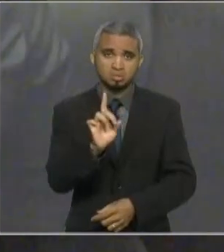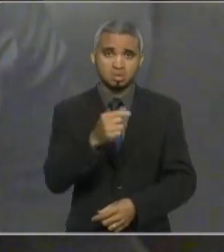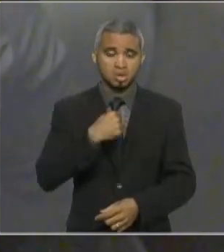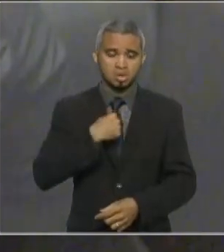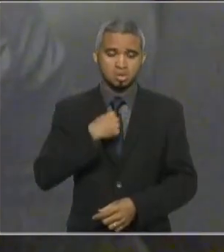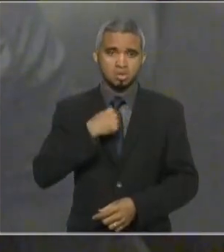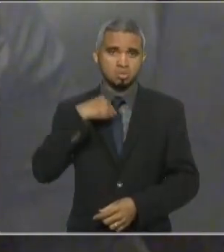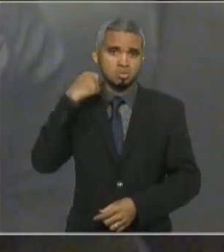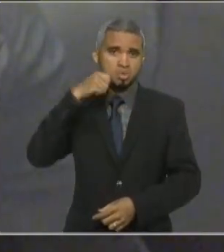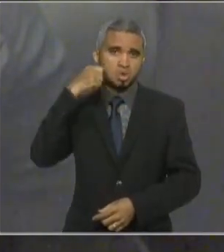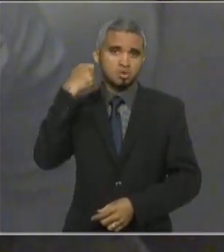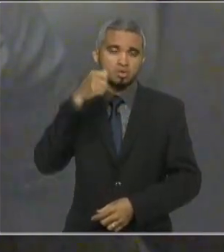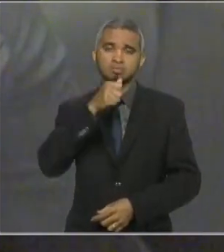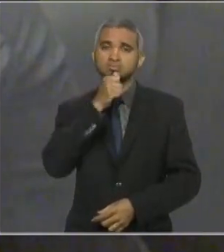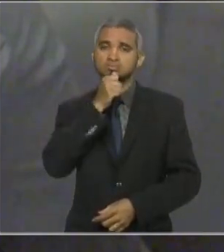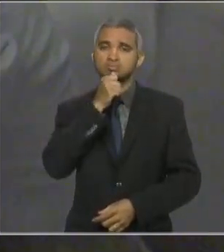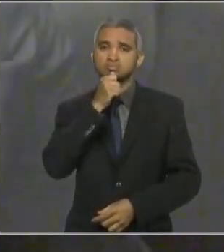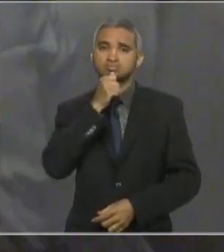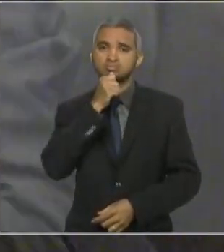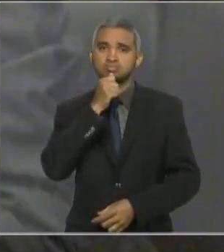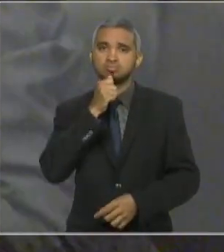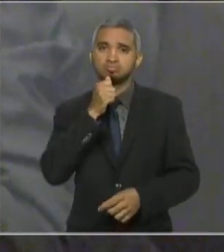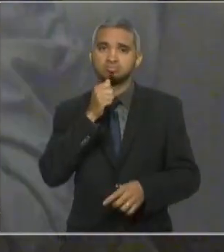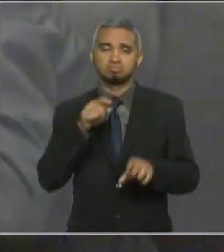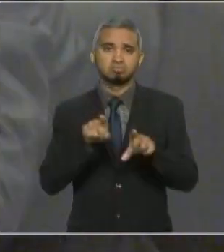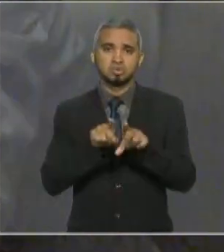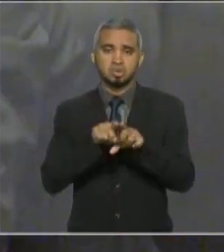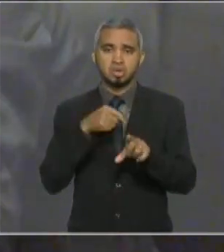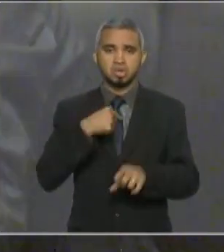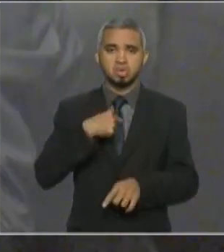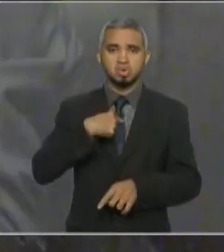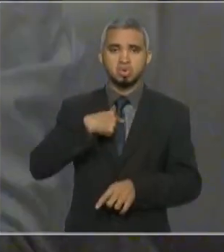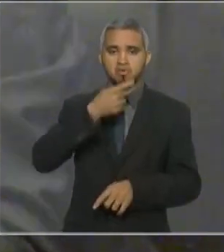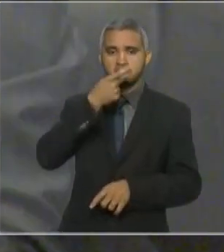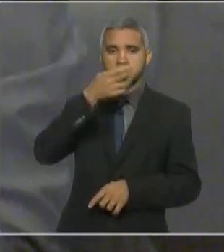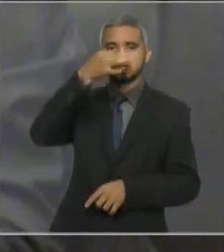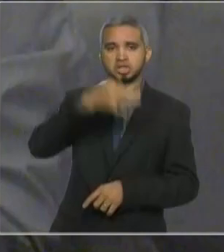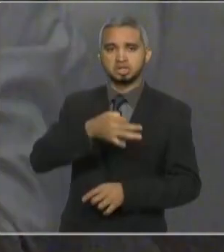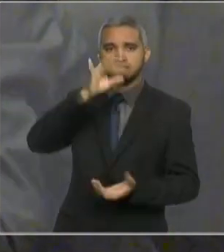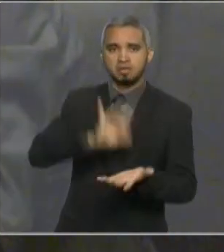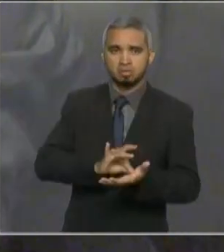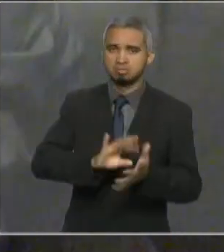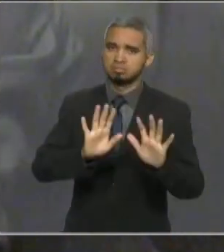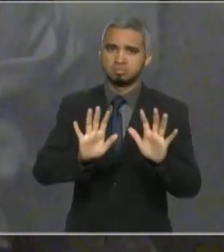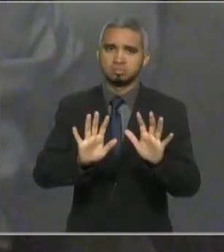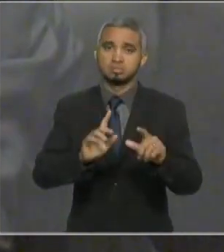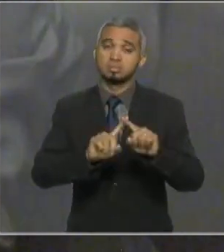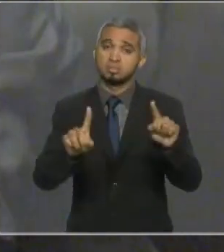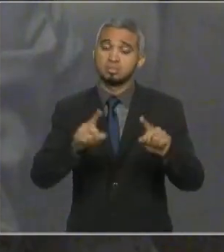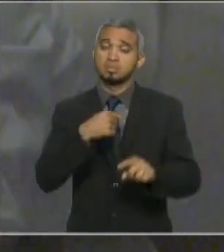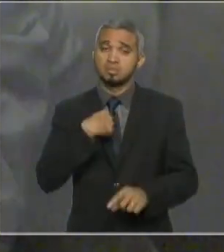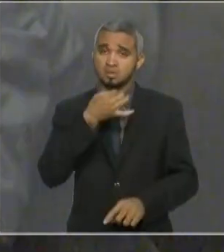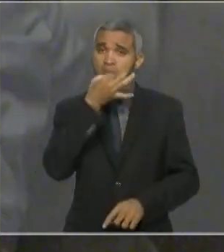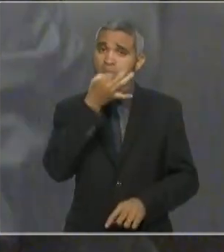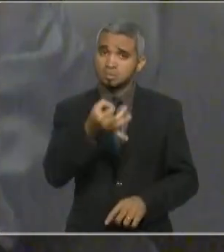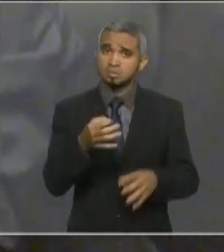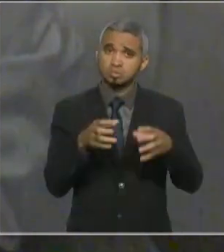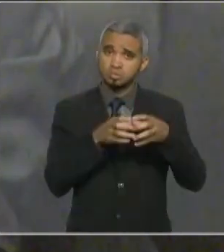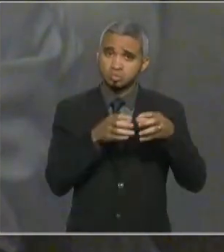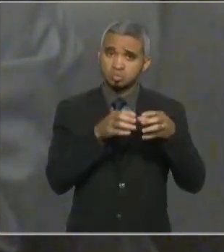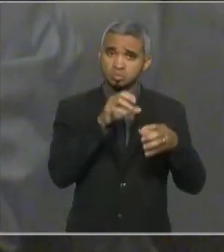muito menos dono da verdade. Mas, dentro da minha ótica, acho que a OAB politiza uma questão que não